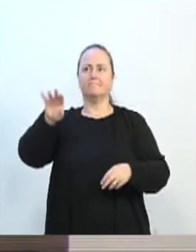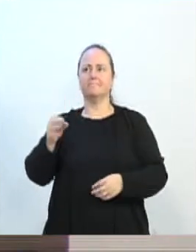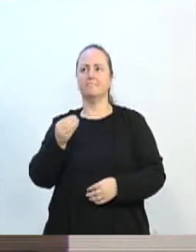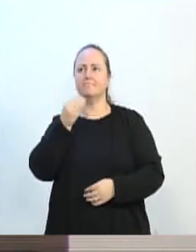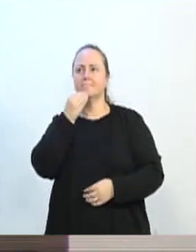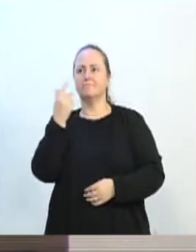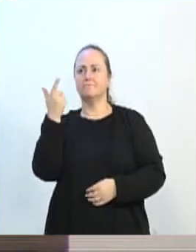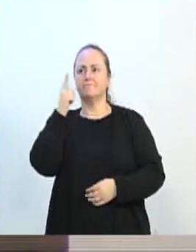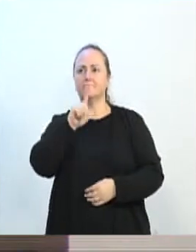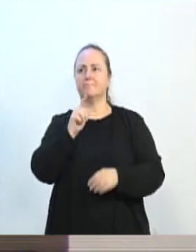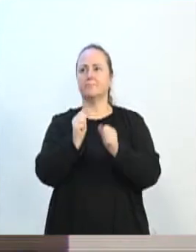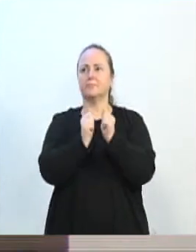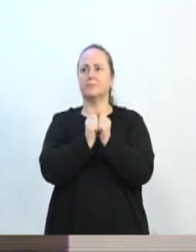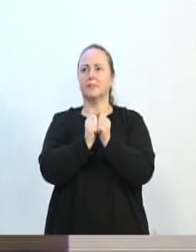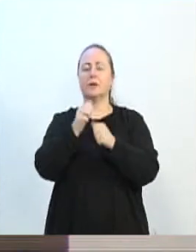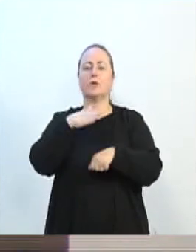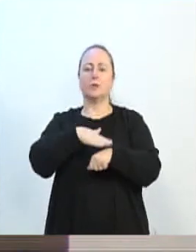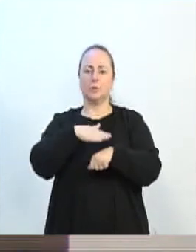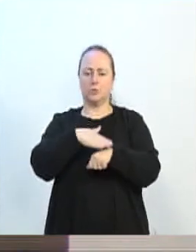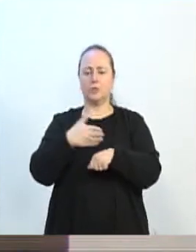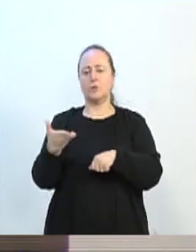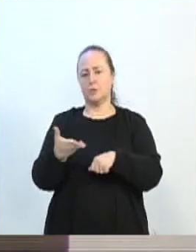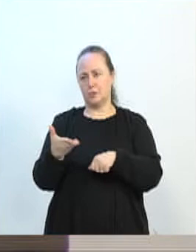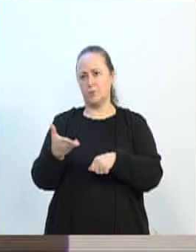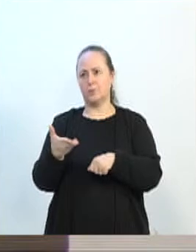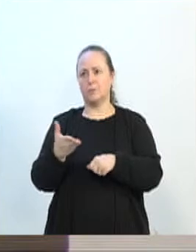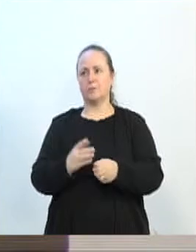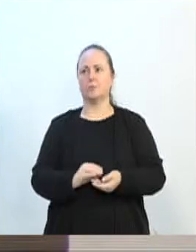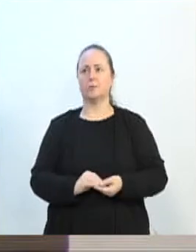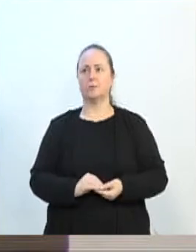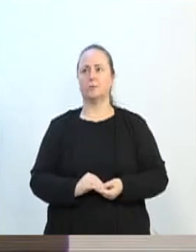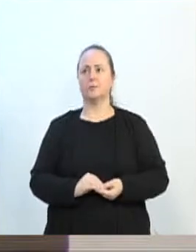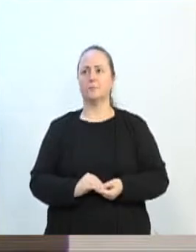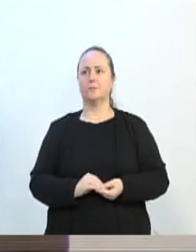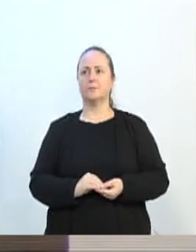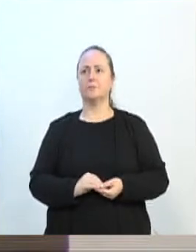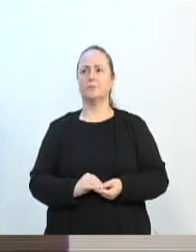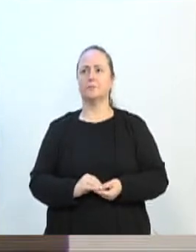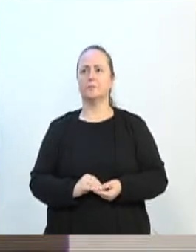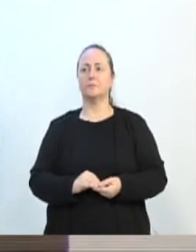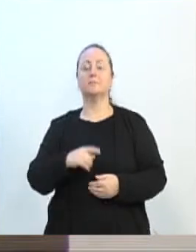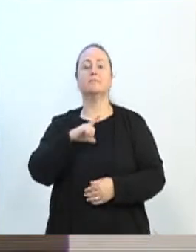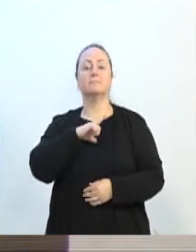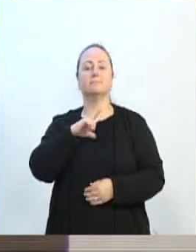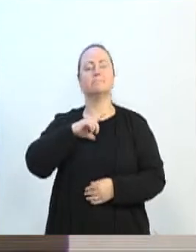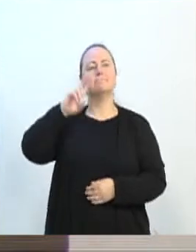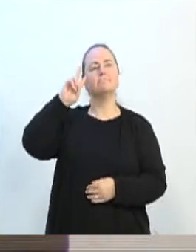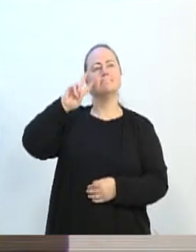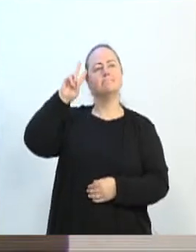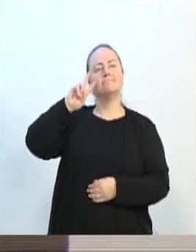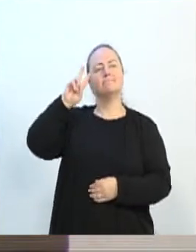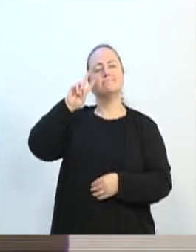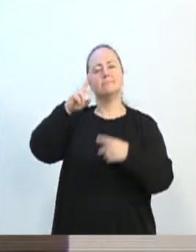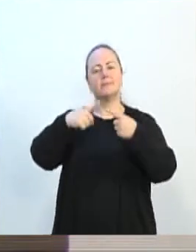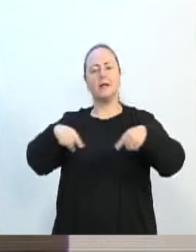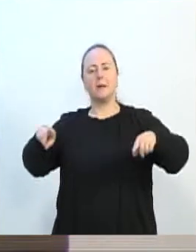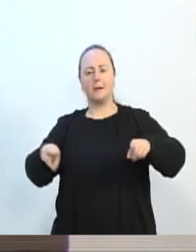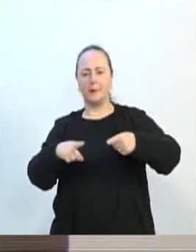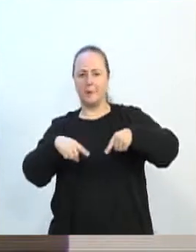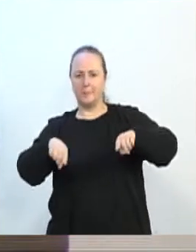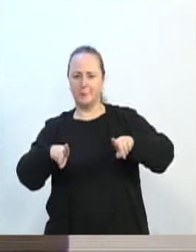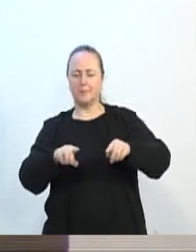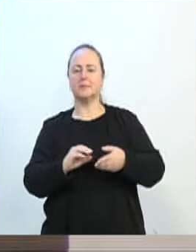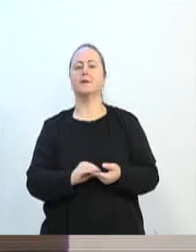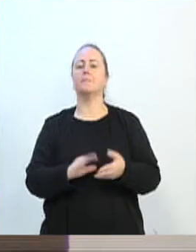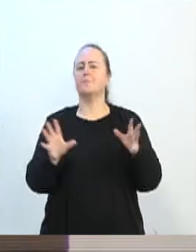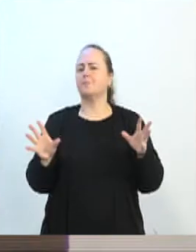aqui, neste momento. Vamos então ao programa Memórias Musicais. Ele pode ser resumido